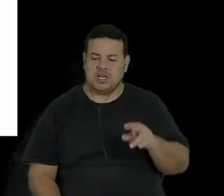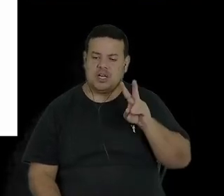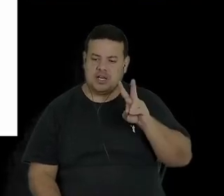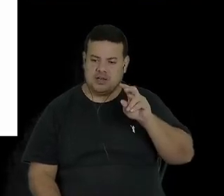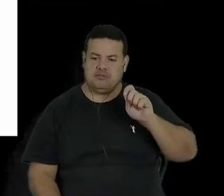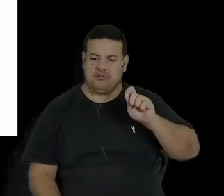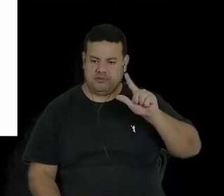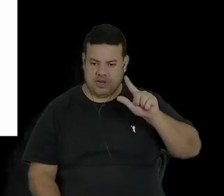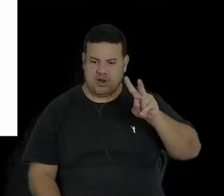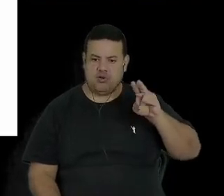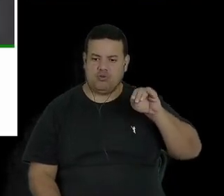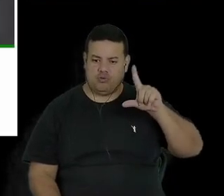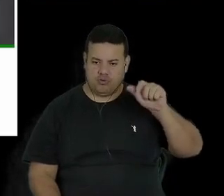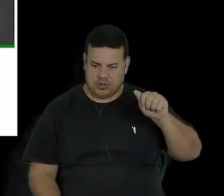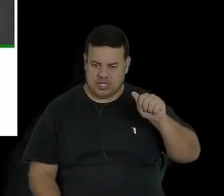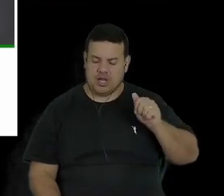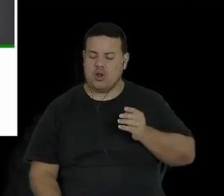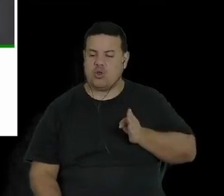conversar.